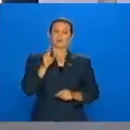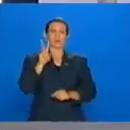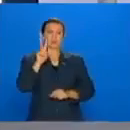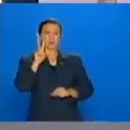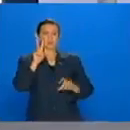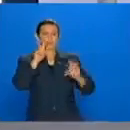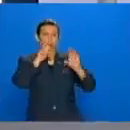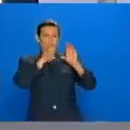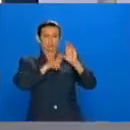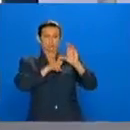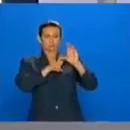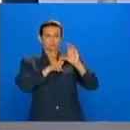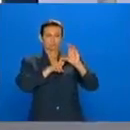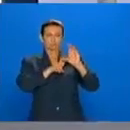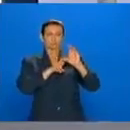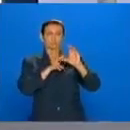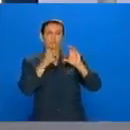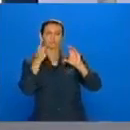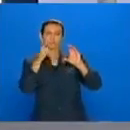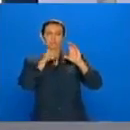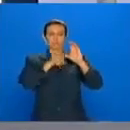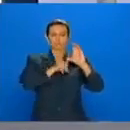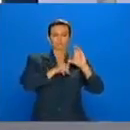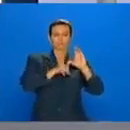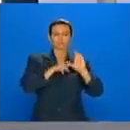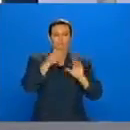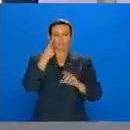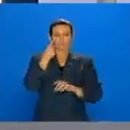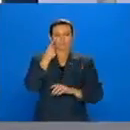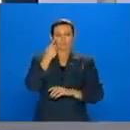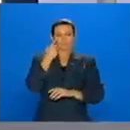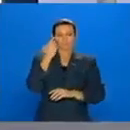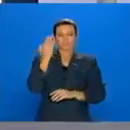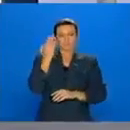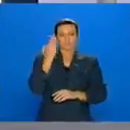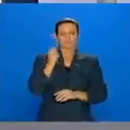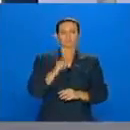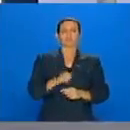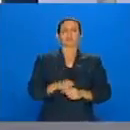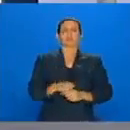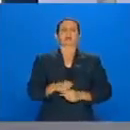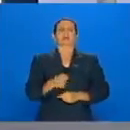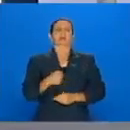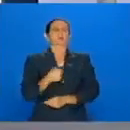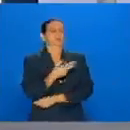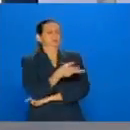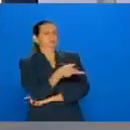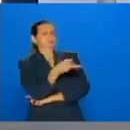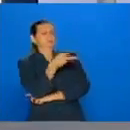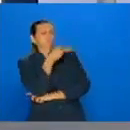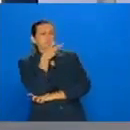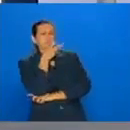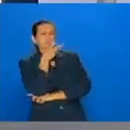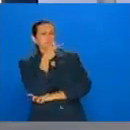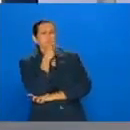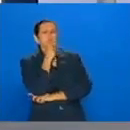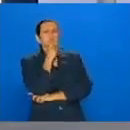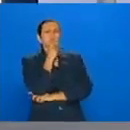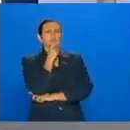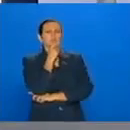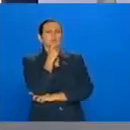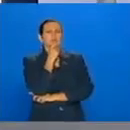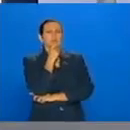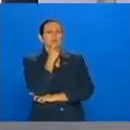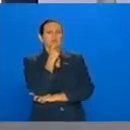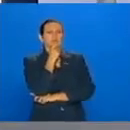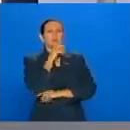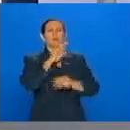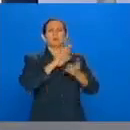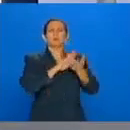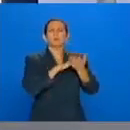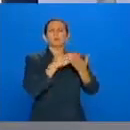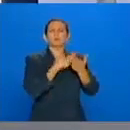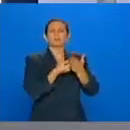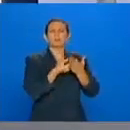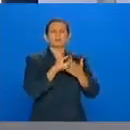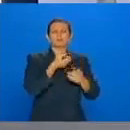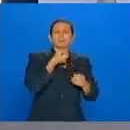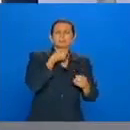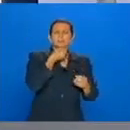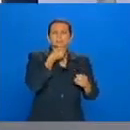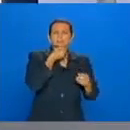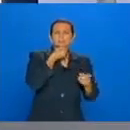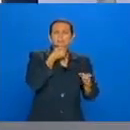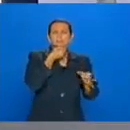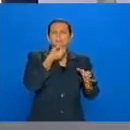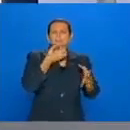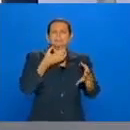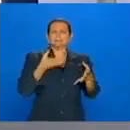dedos quanto com um dedo. E eu percebi que, ao inferir o discurso, a